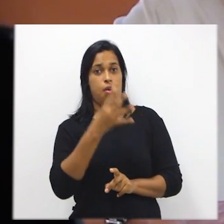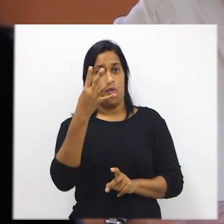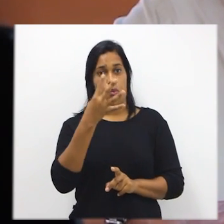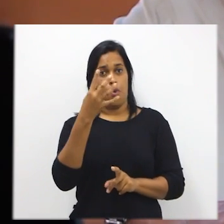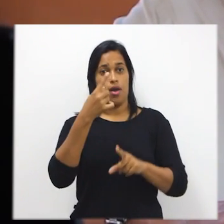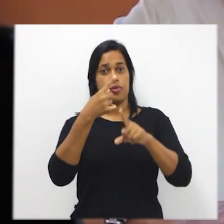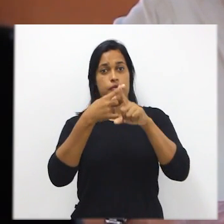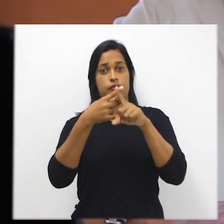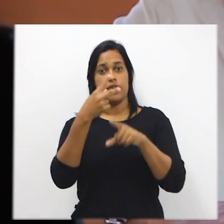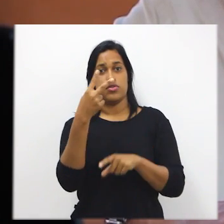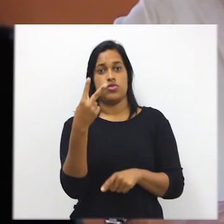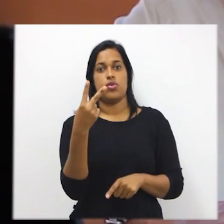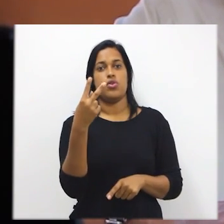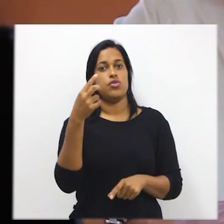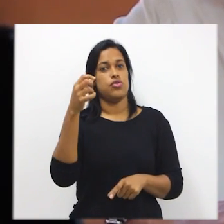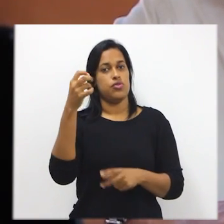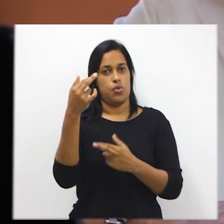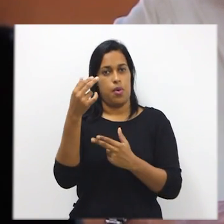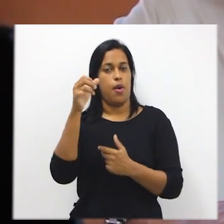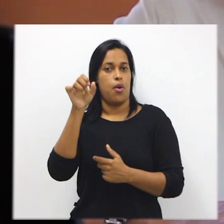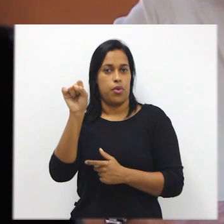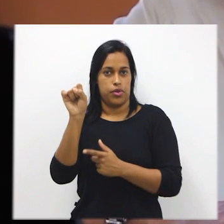vezes 2, 8.